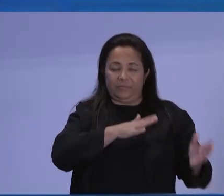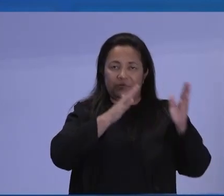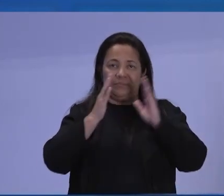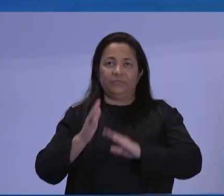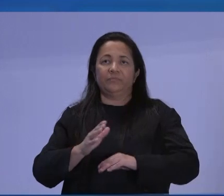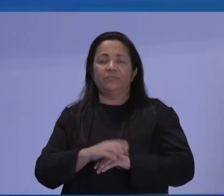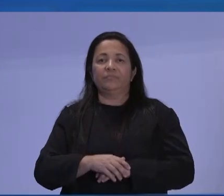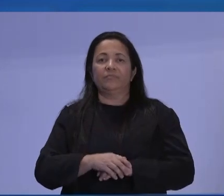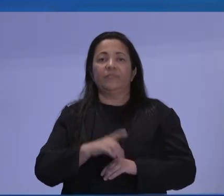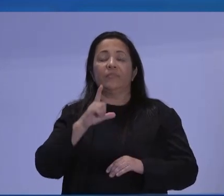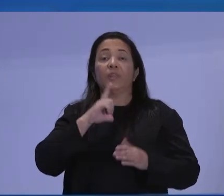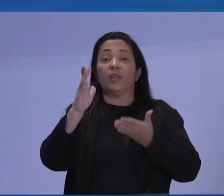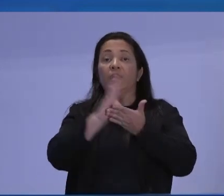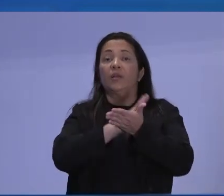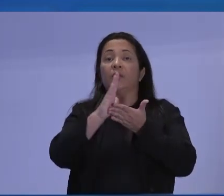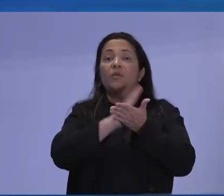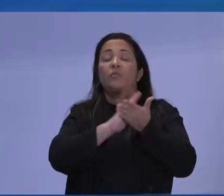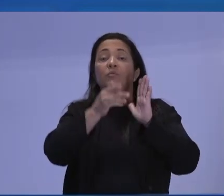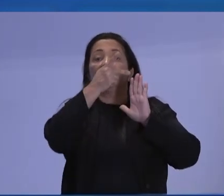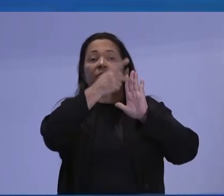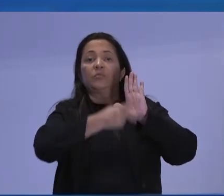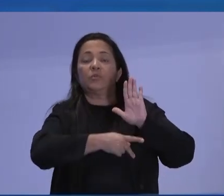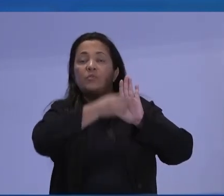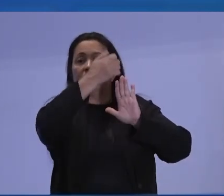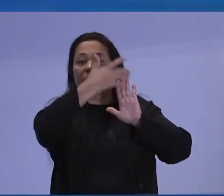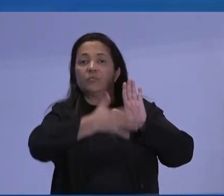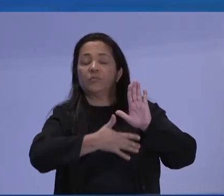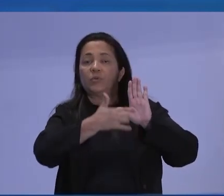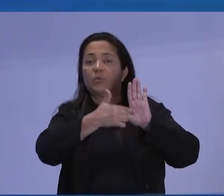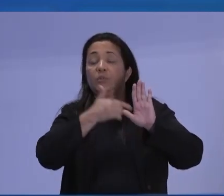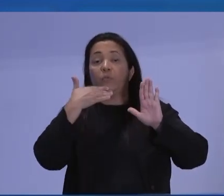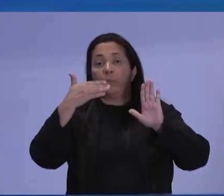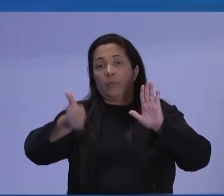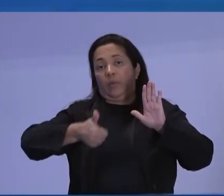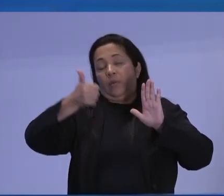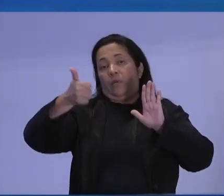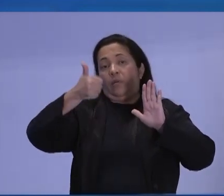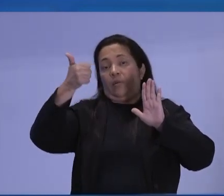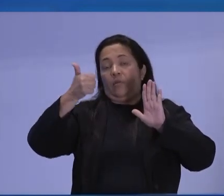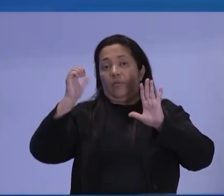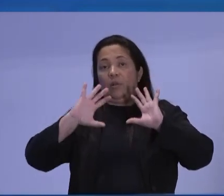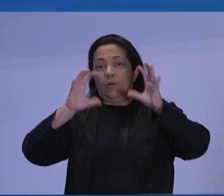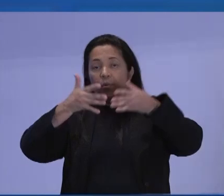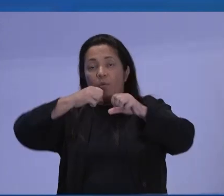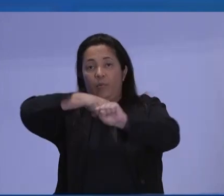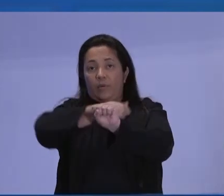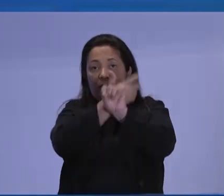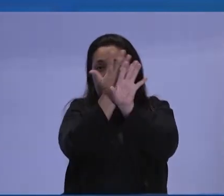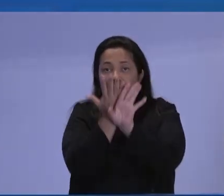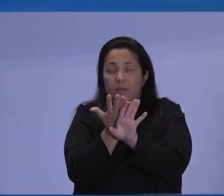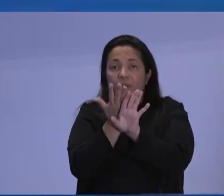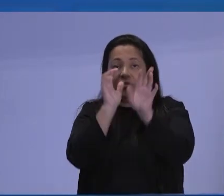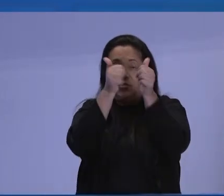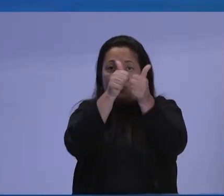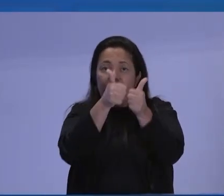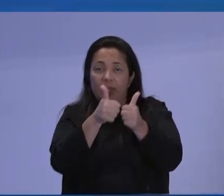E aqui algum dos projetos, tá, que é essa melhoria da rede de avaliação de resistência e outros projetos de pesquisa